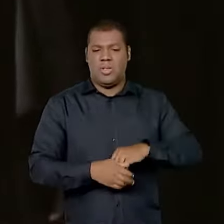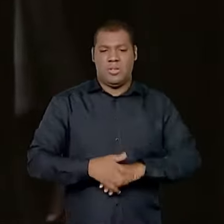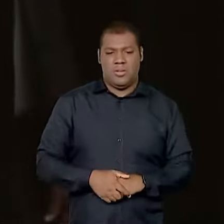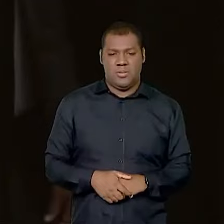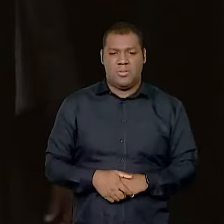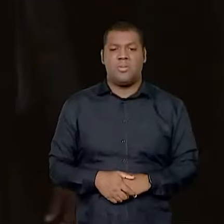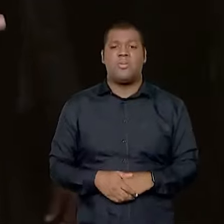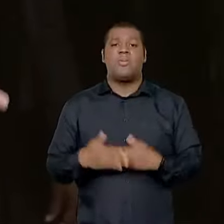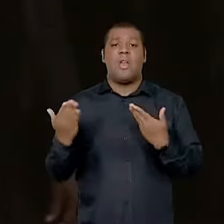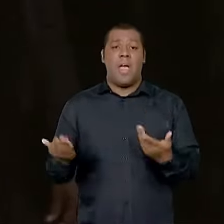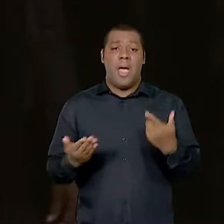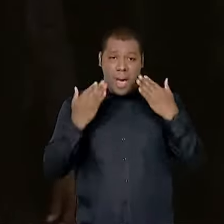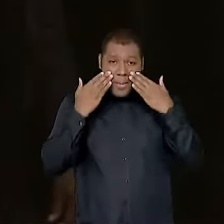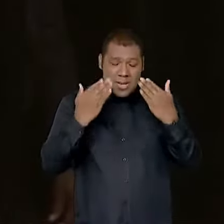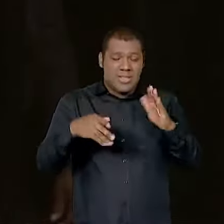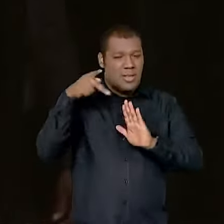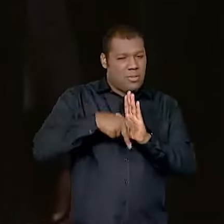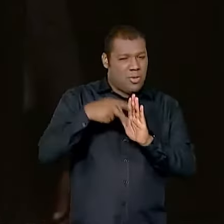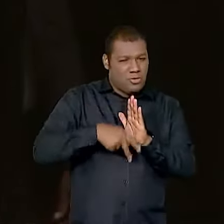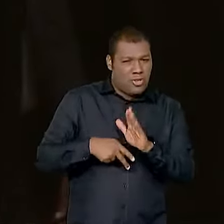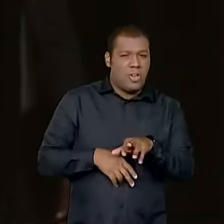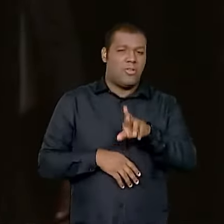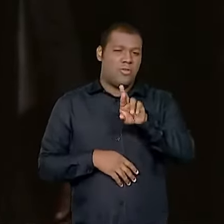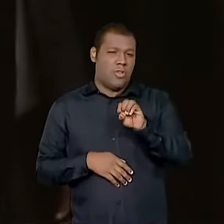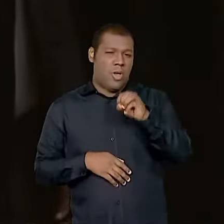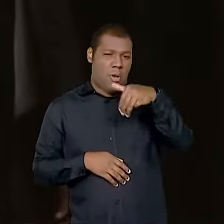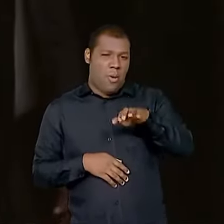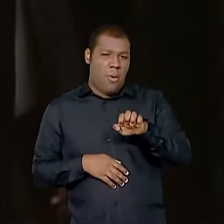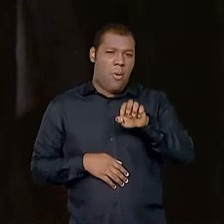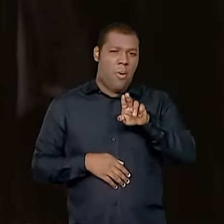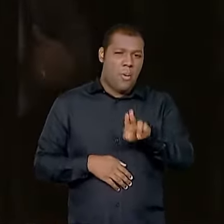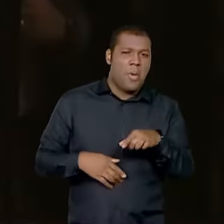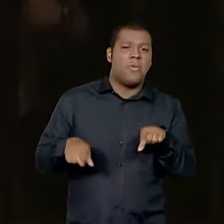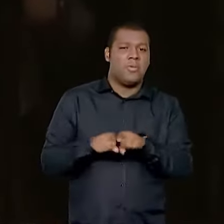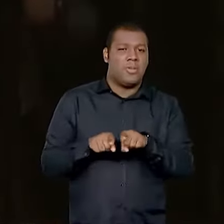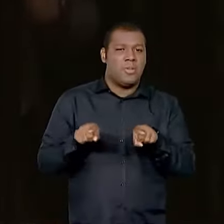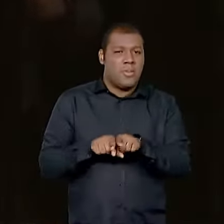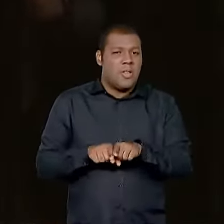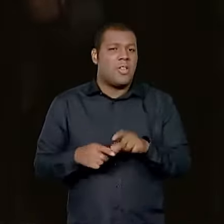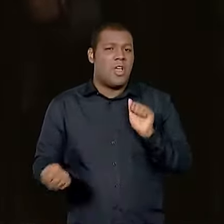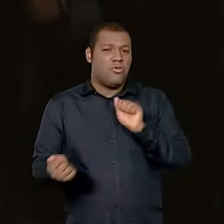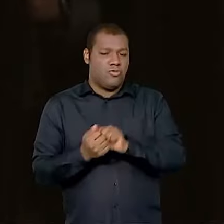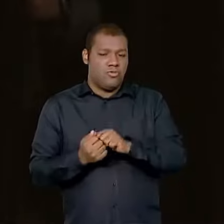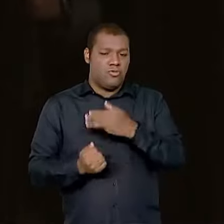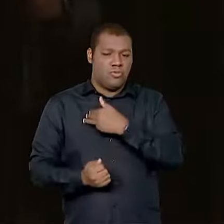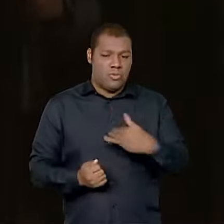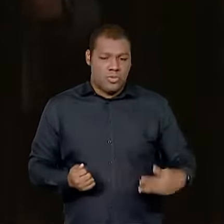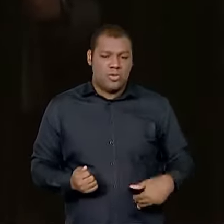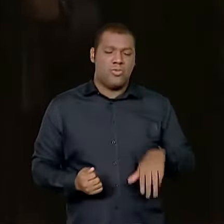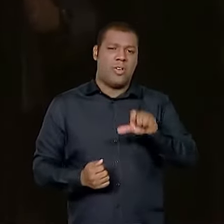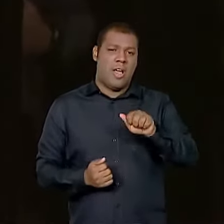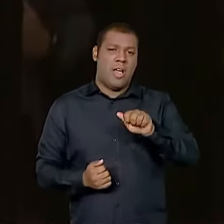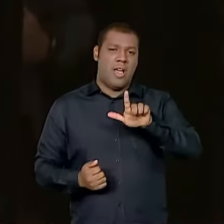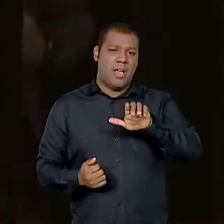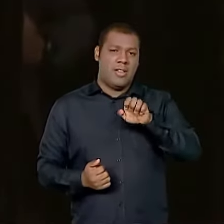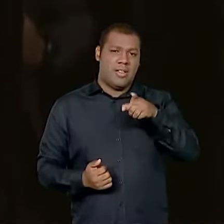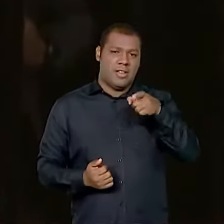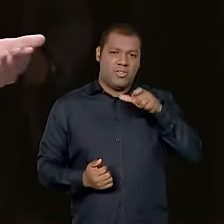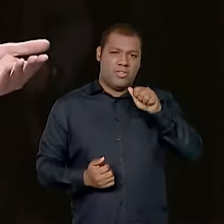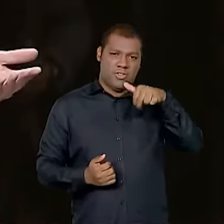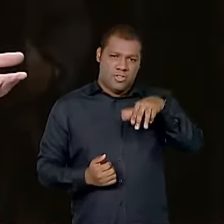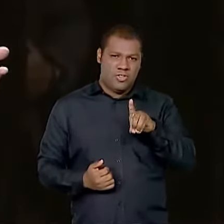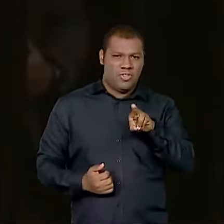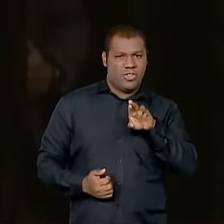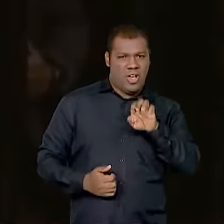Romeu Zema, que foi idealizado em conjunto com o presidente Tadeu Leite, com o ministro Alexandre Silveira, entregamos ao presidente Lula e ao ministro Haddad, e já